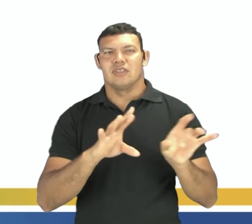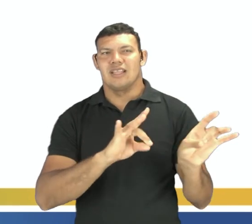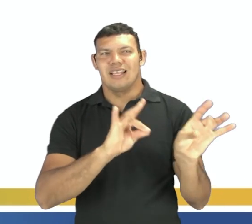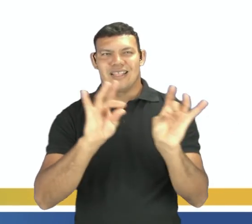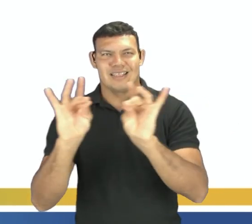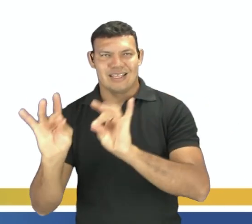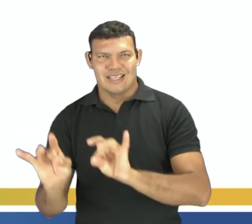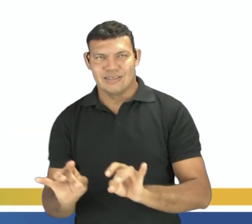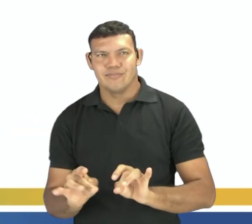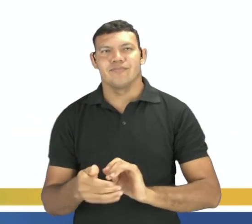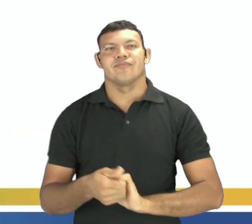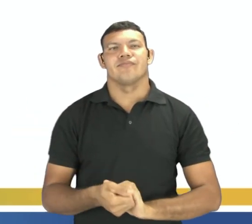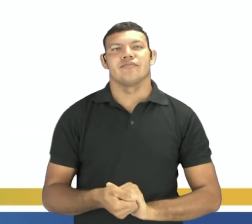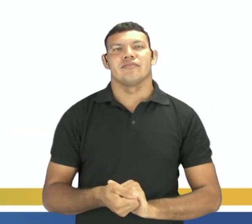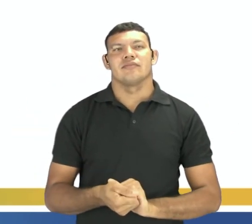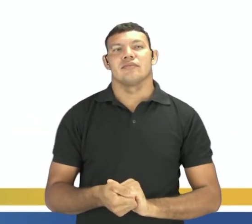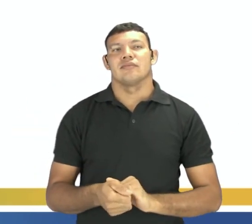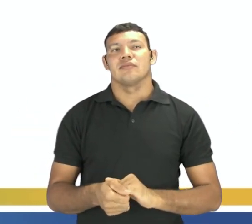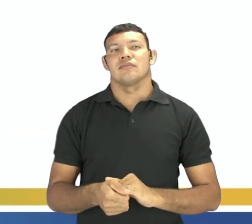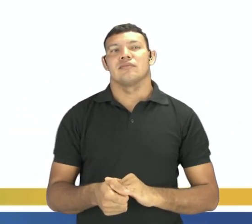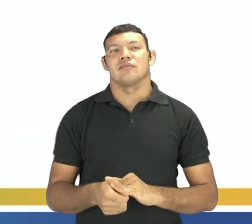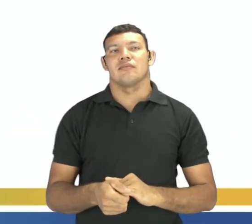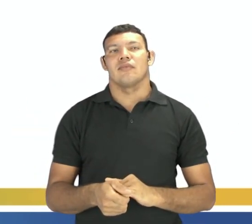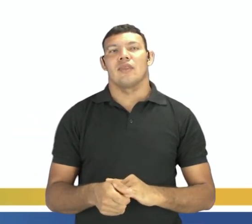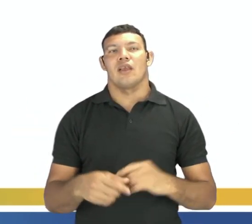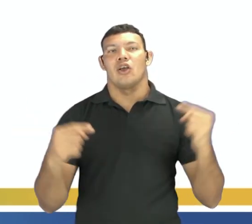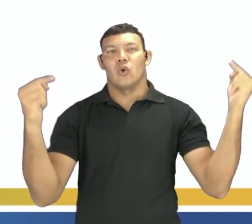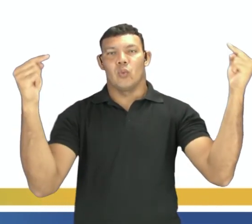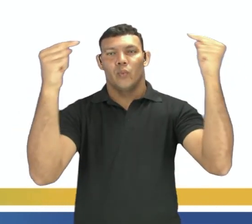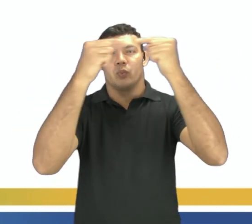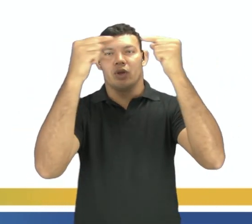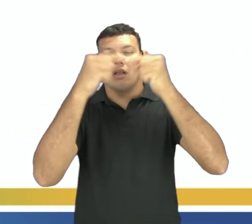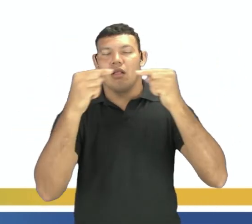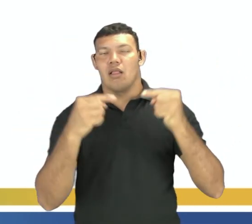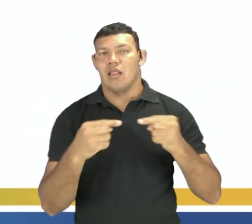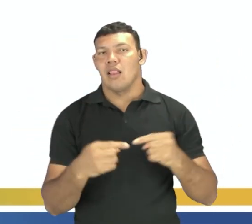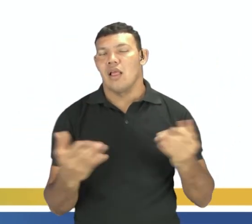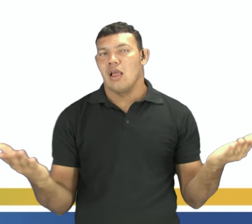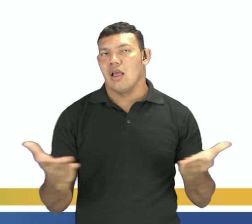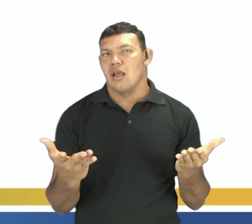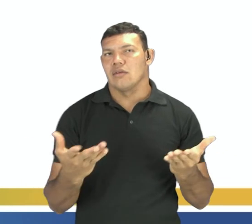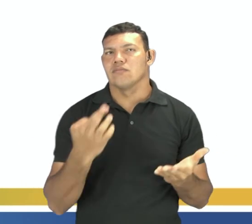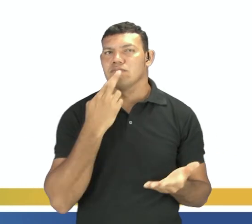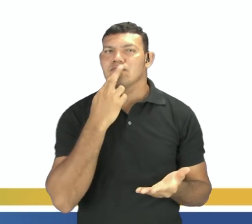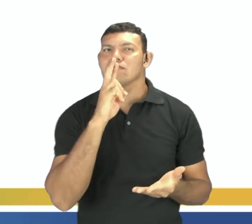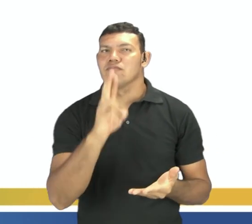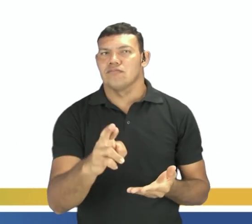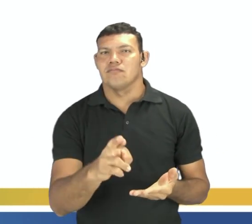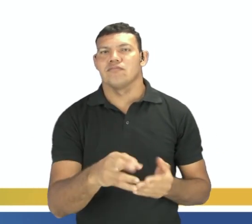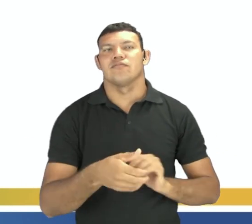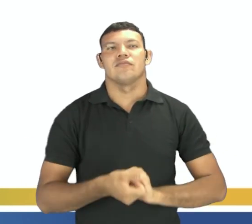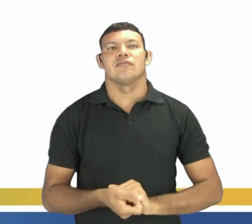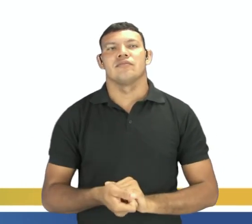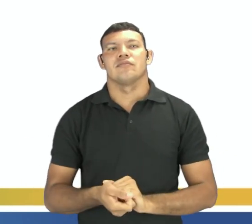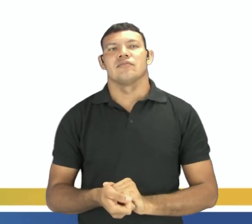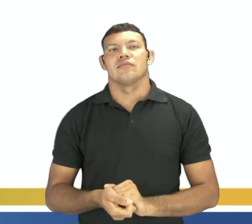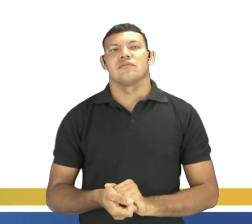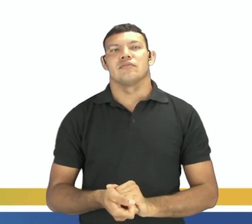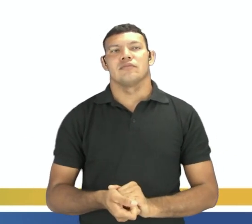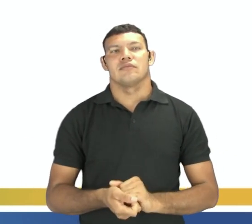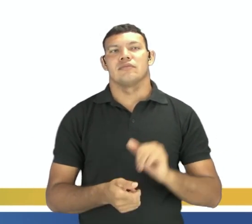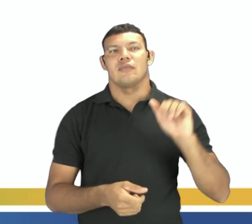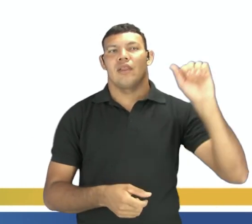tecido epitelial. O tecido epitelial suas células estão justapostas e não apresentam